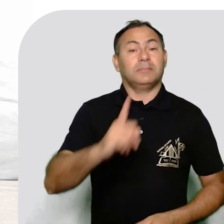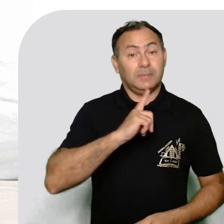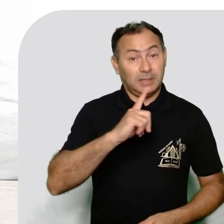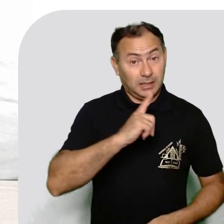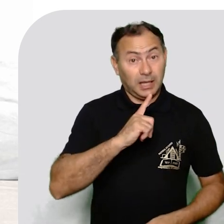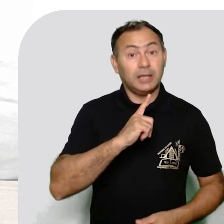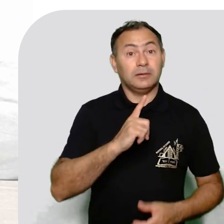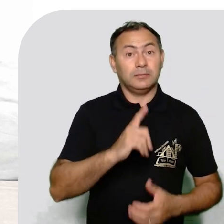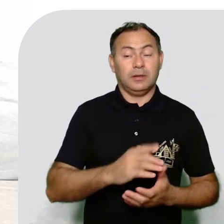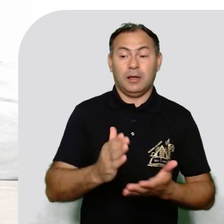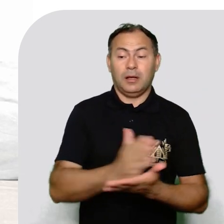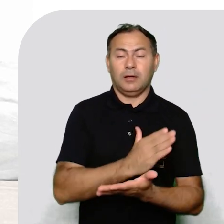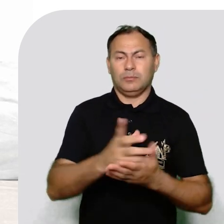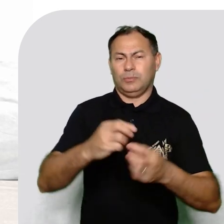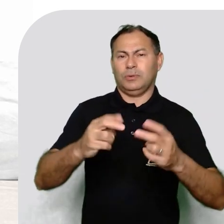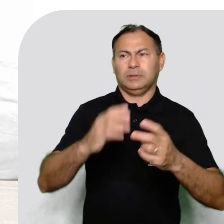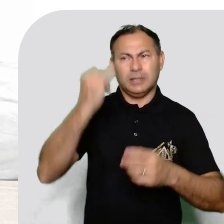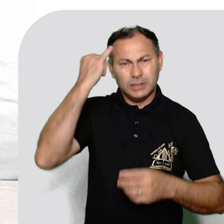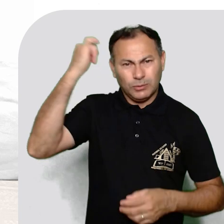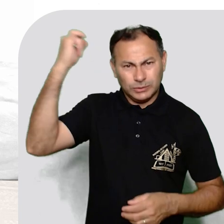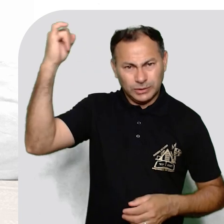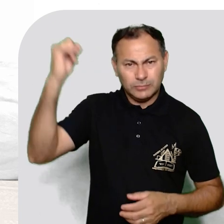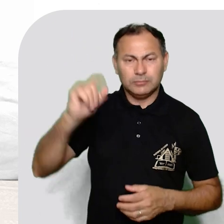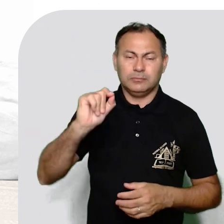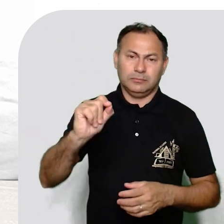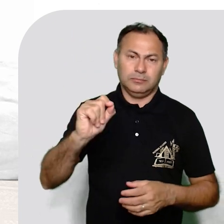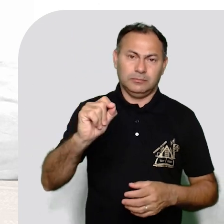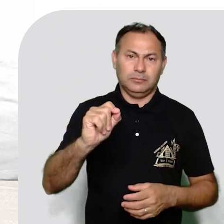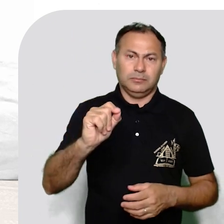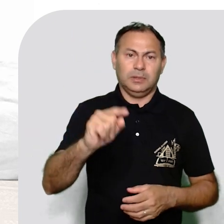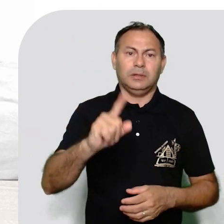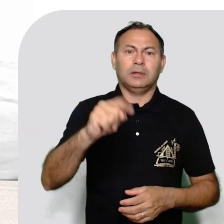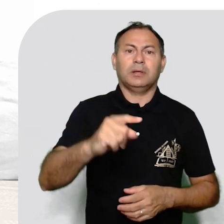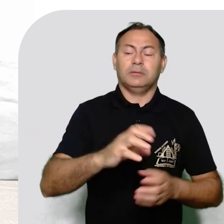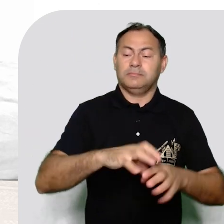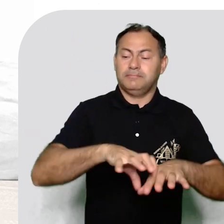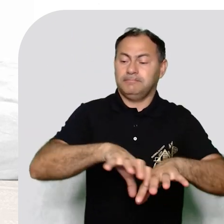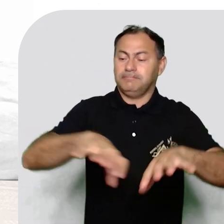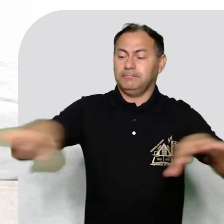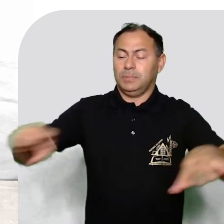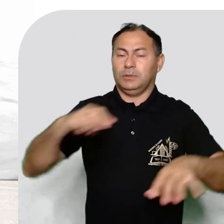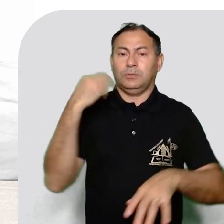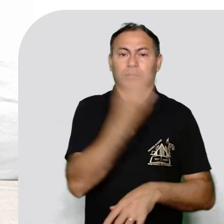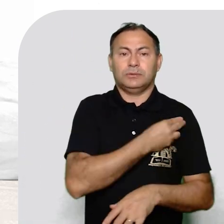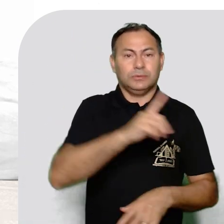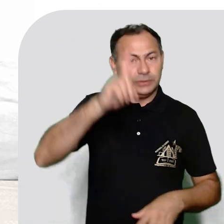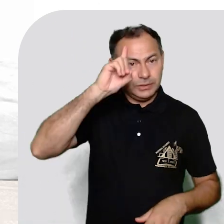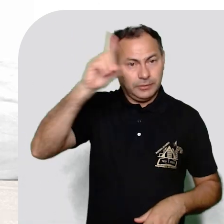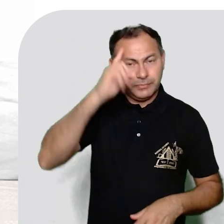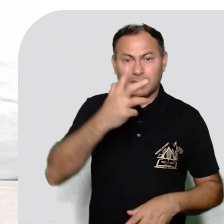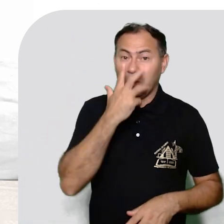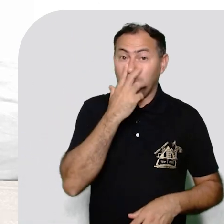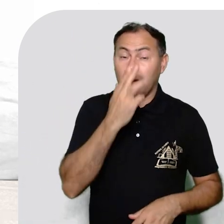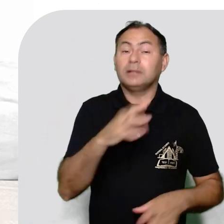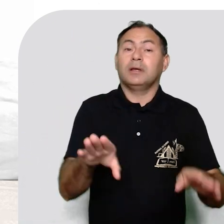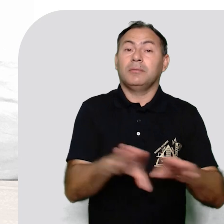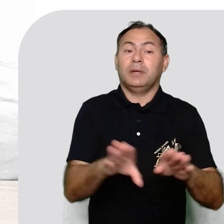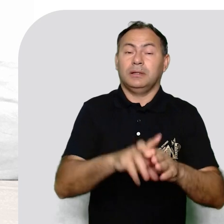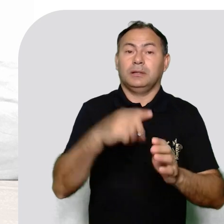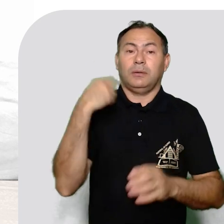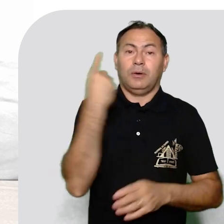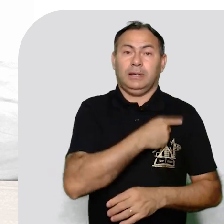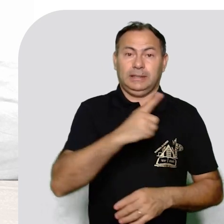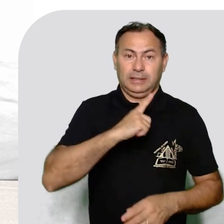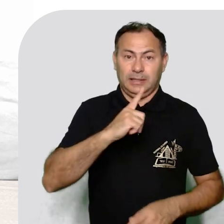Existem muitas ideologias que são excludentes nos nossos dias. Eu acho que isso aí também nós